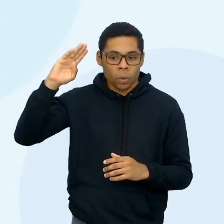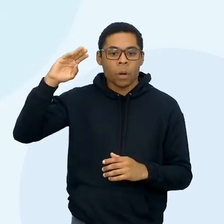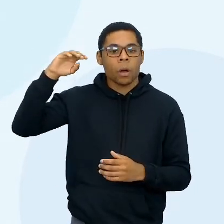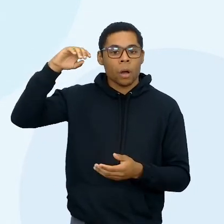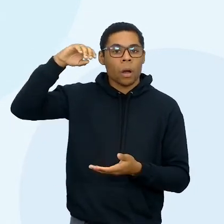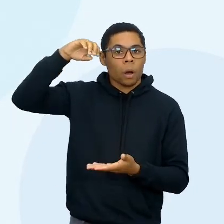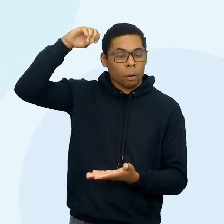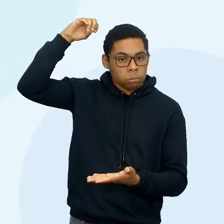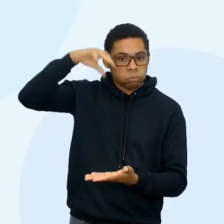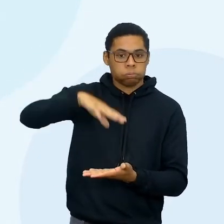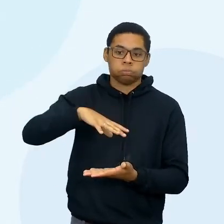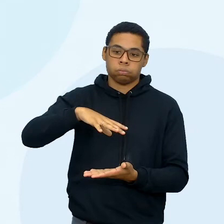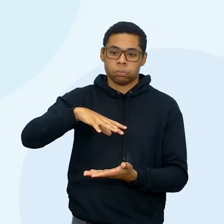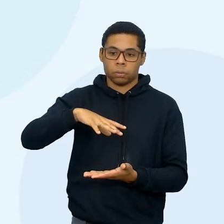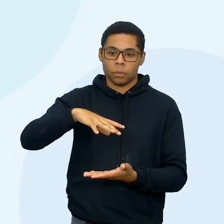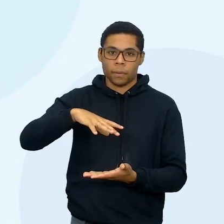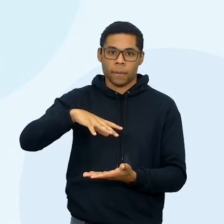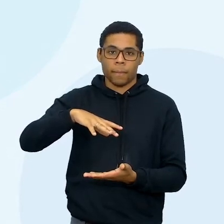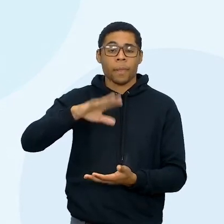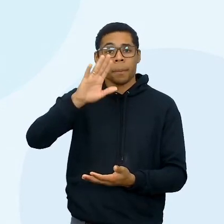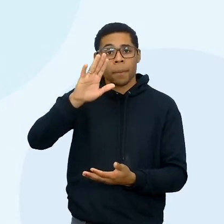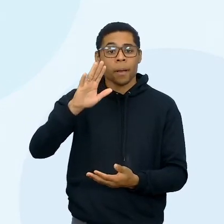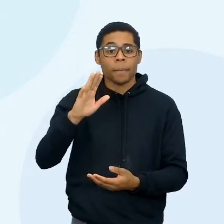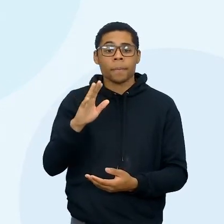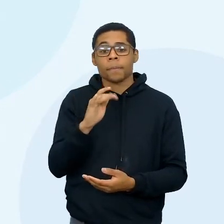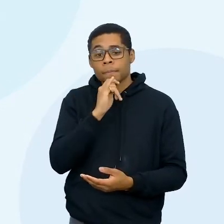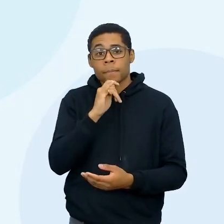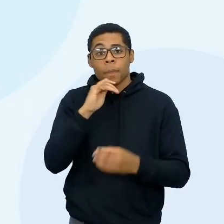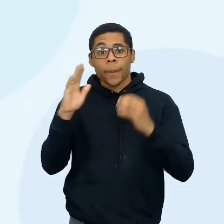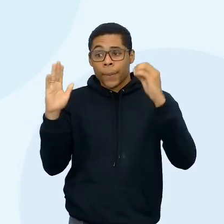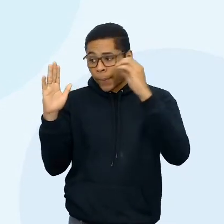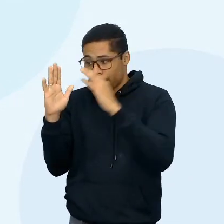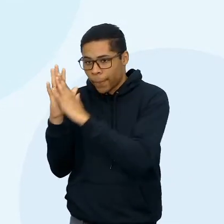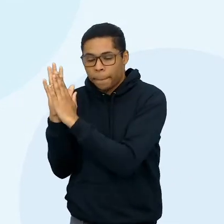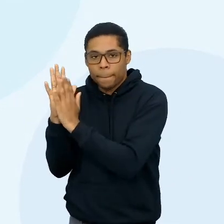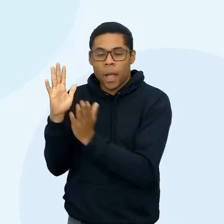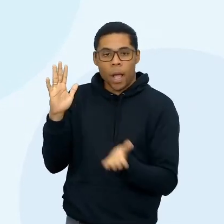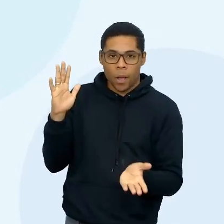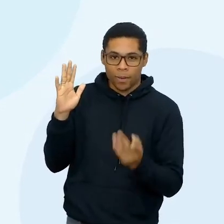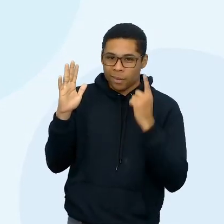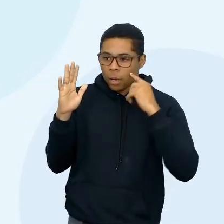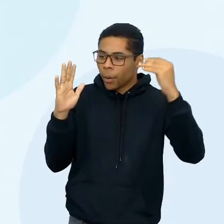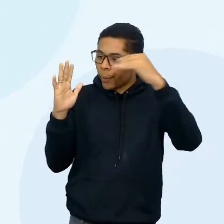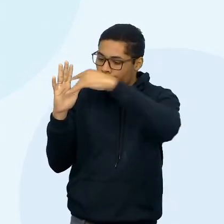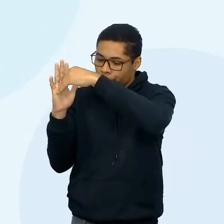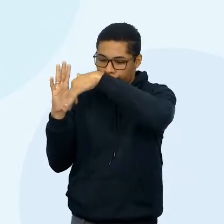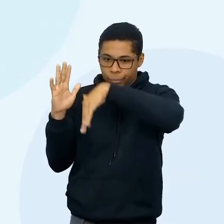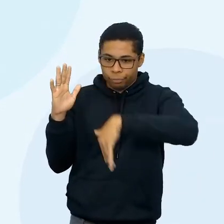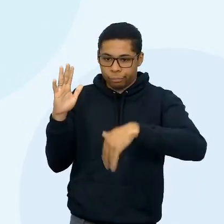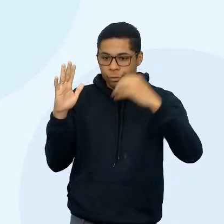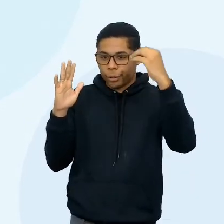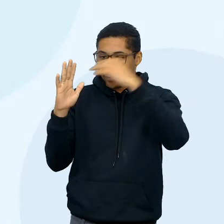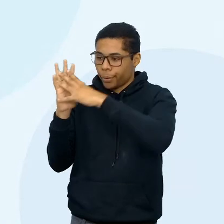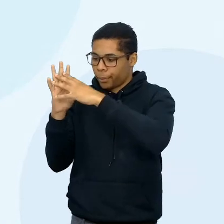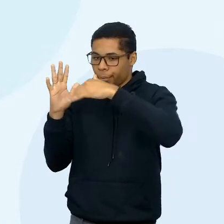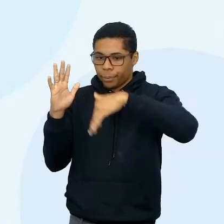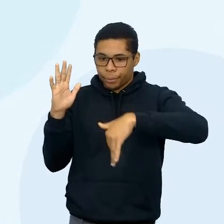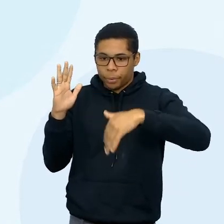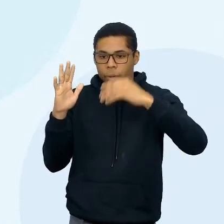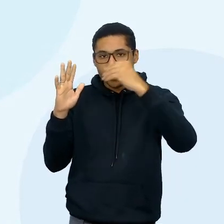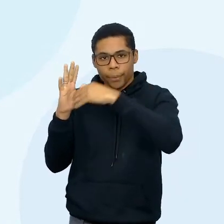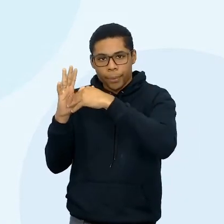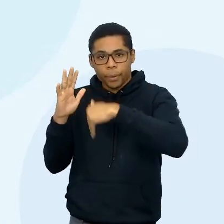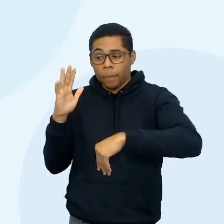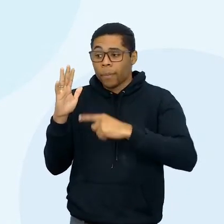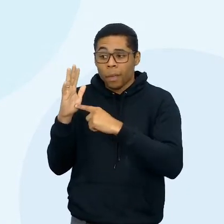uma reflexão na minha parede. E para isso, as paredes têm que ter